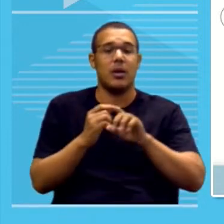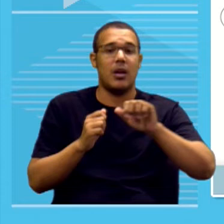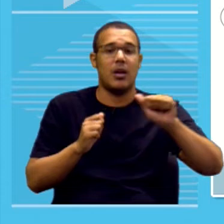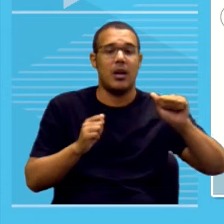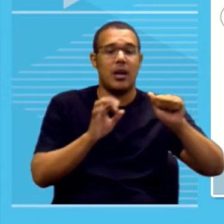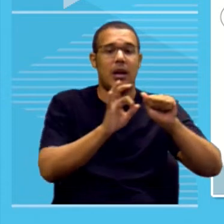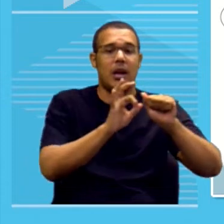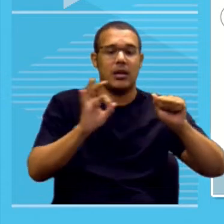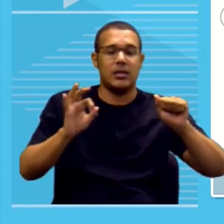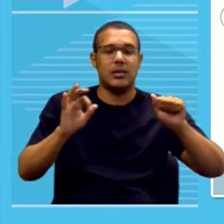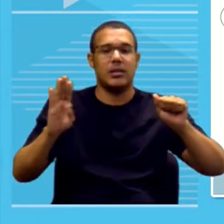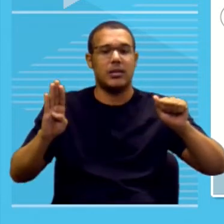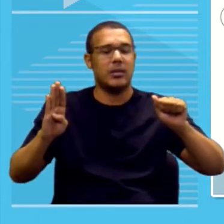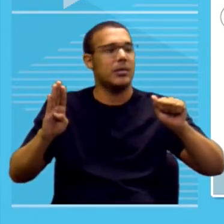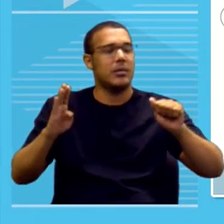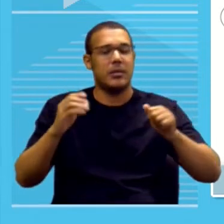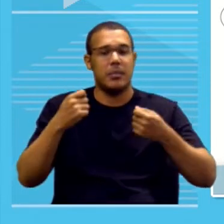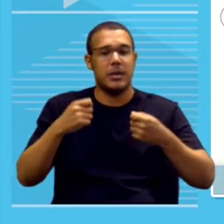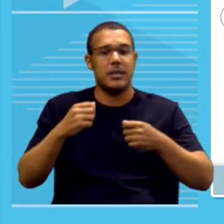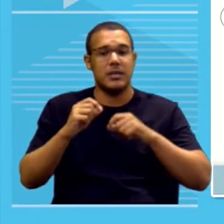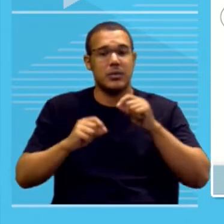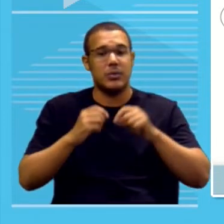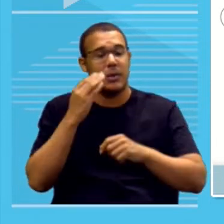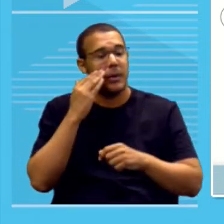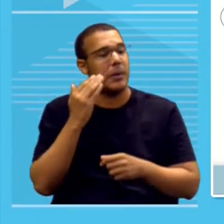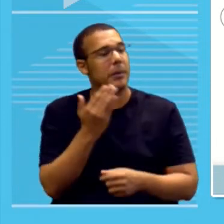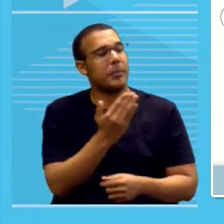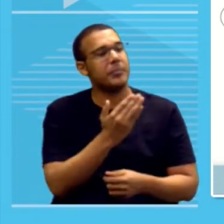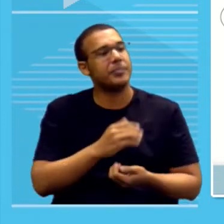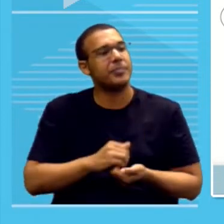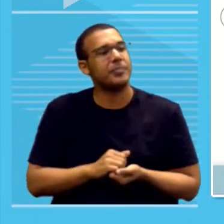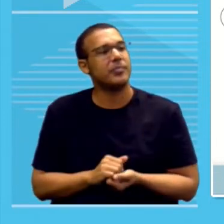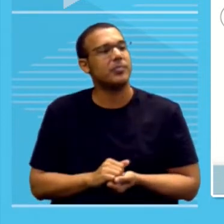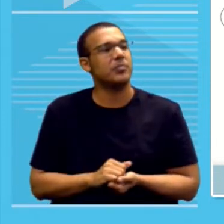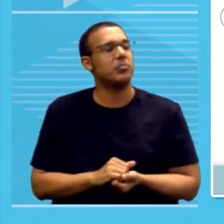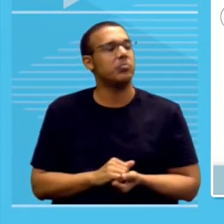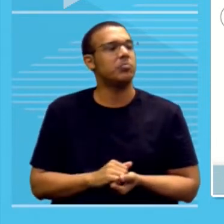pegar o X do B professor